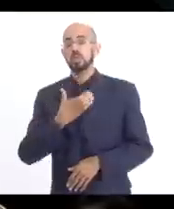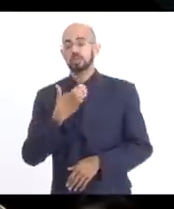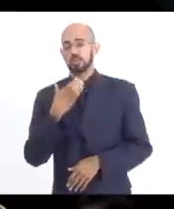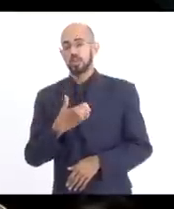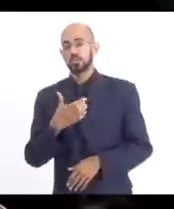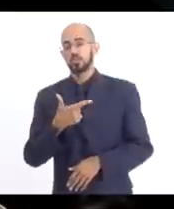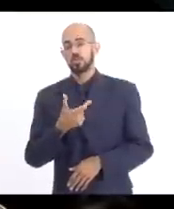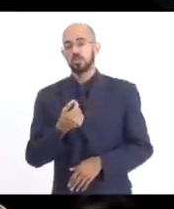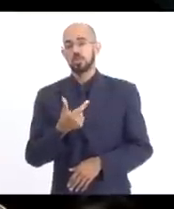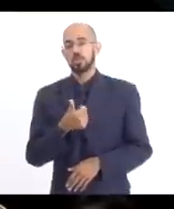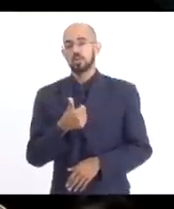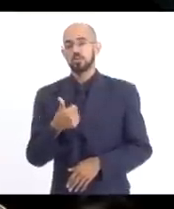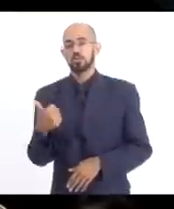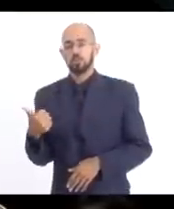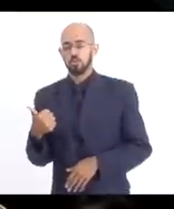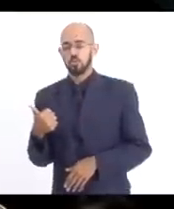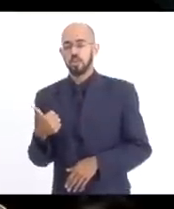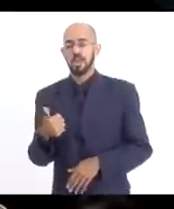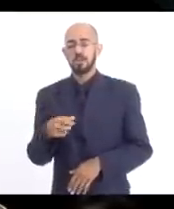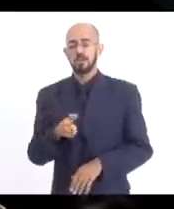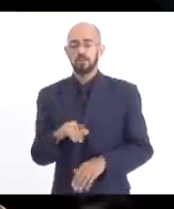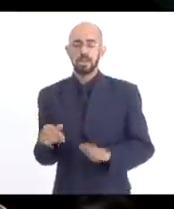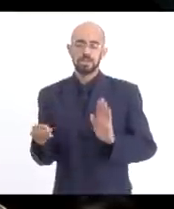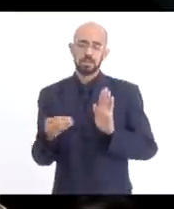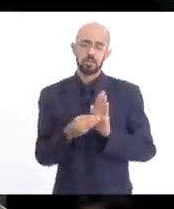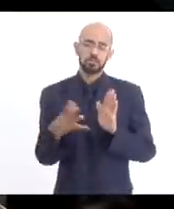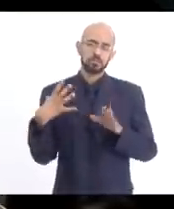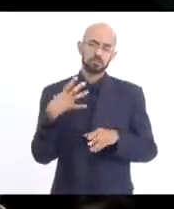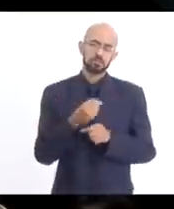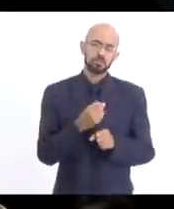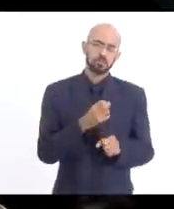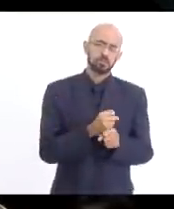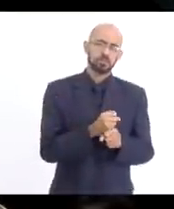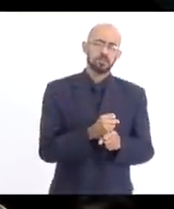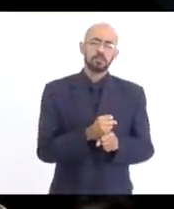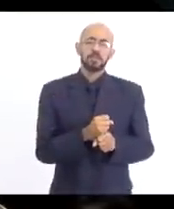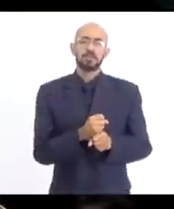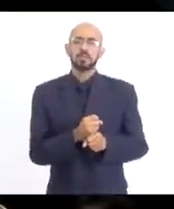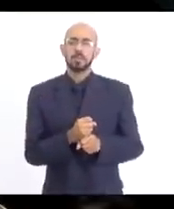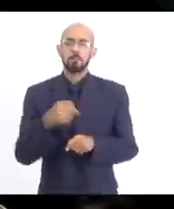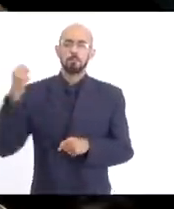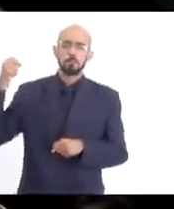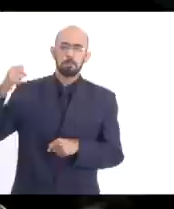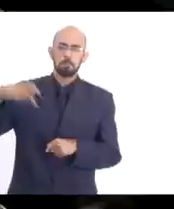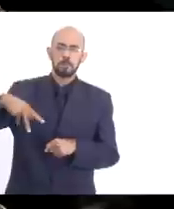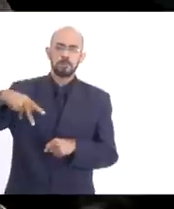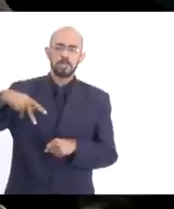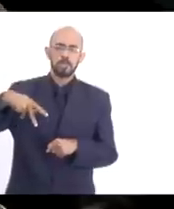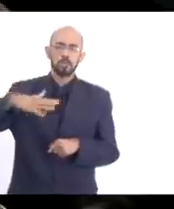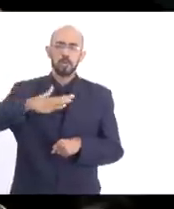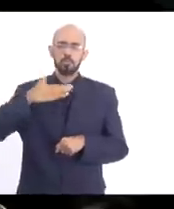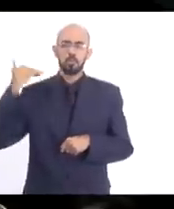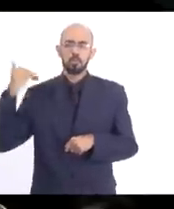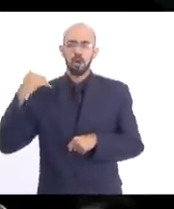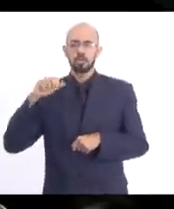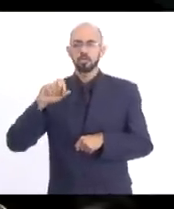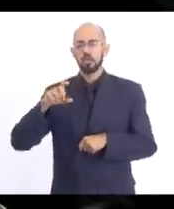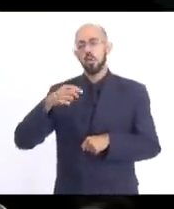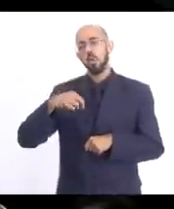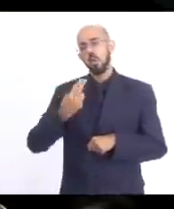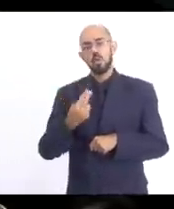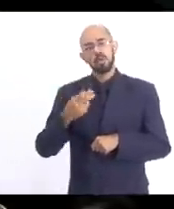deste artigo incidirá sobre o montante da pensão por morte. Aí eu não preciso ler,